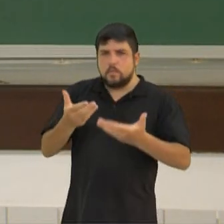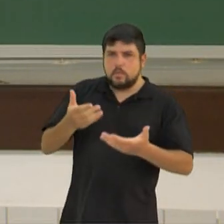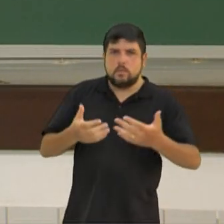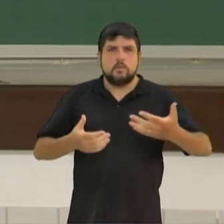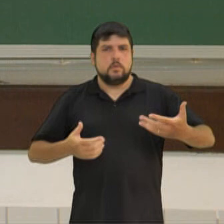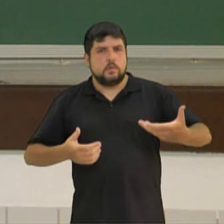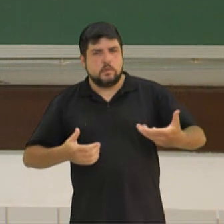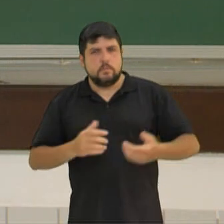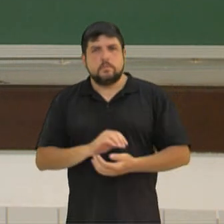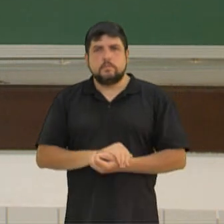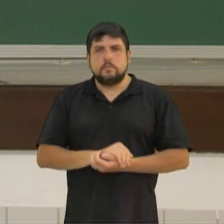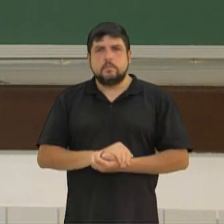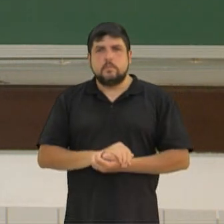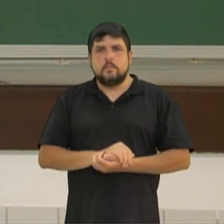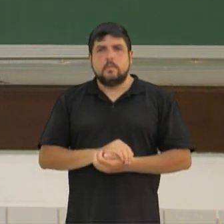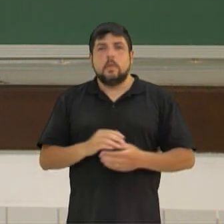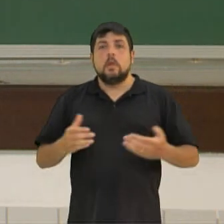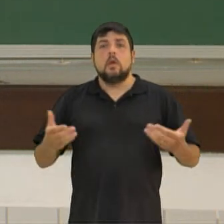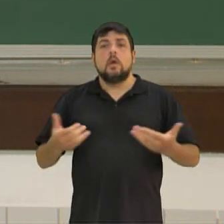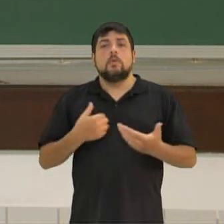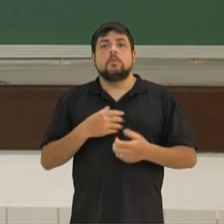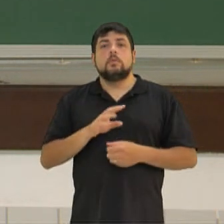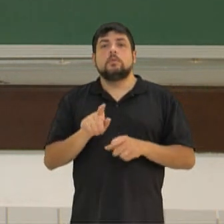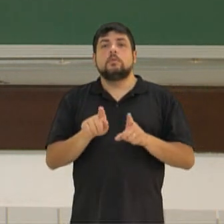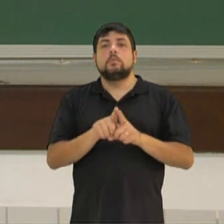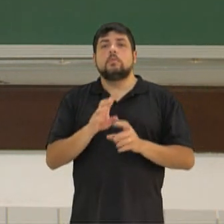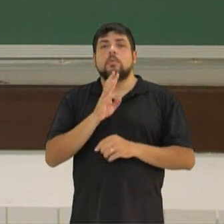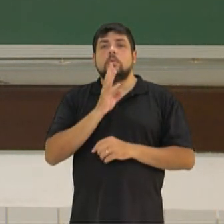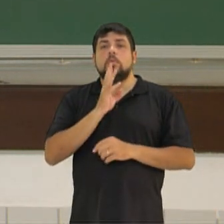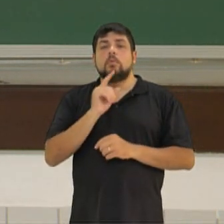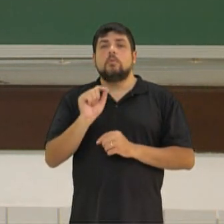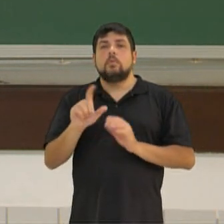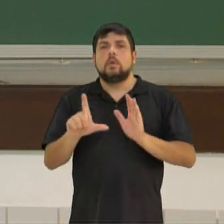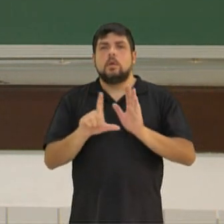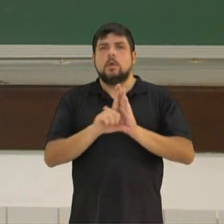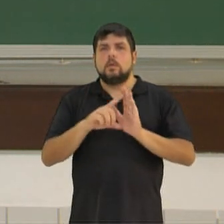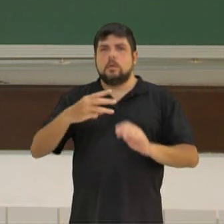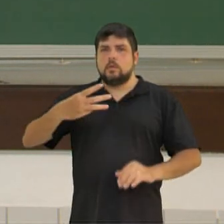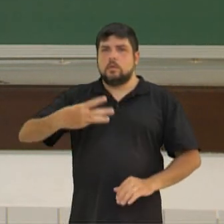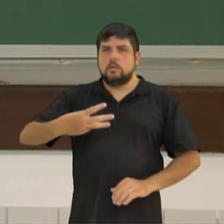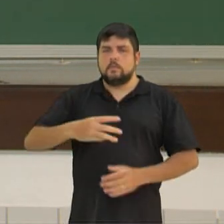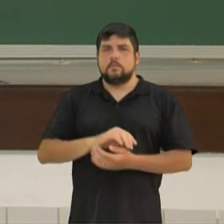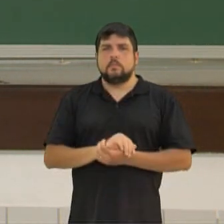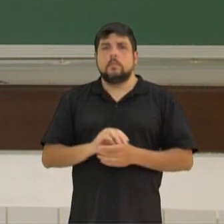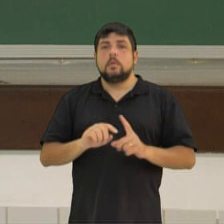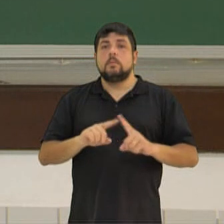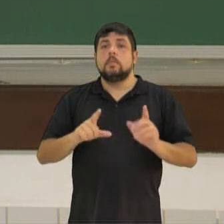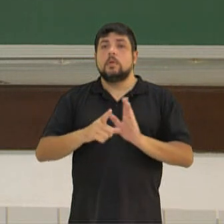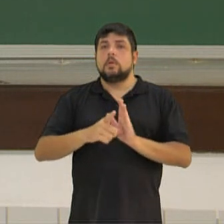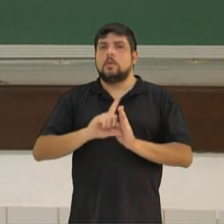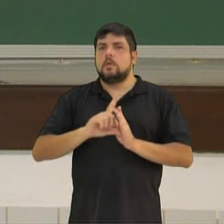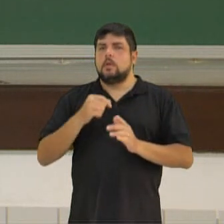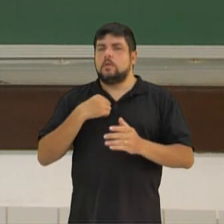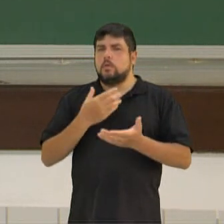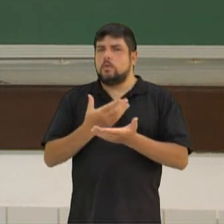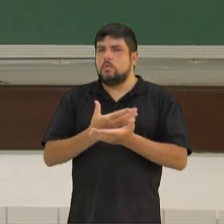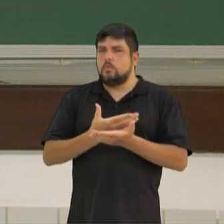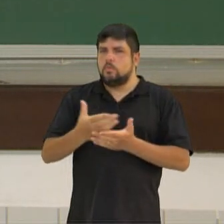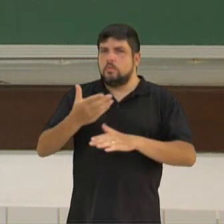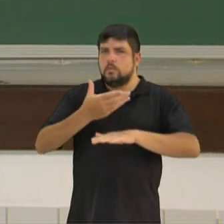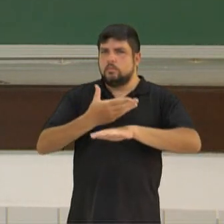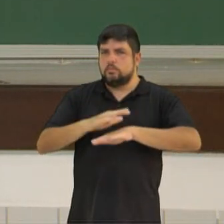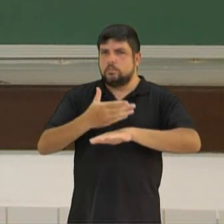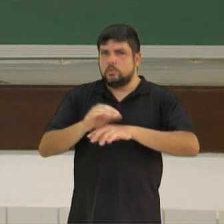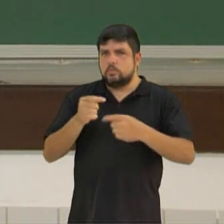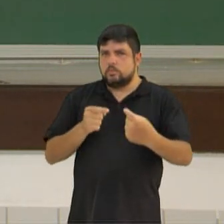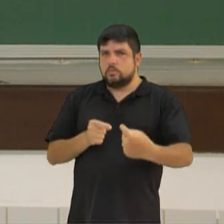tá? E agora então a gente vai conhecer a terceira lei de Newton, mas antes vamos começar praticando um pouquinho